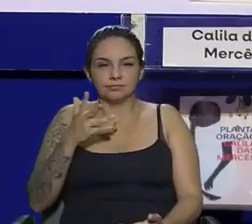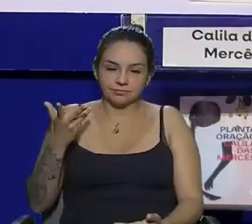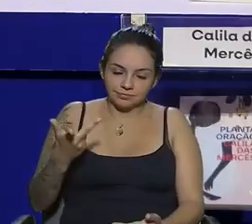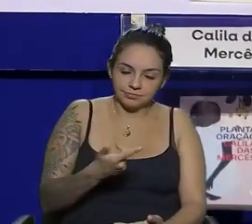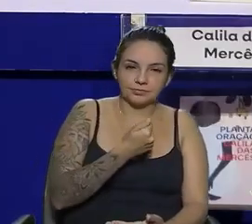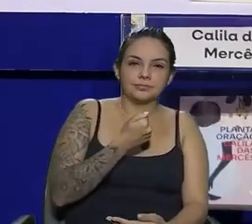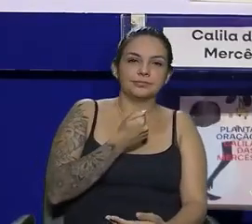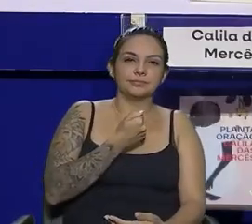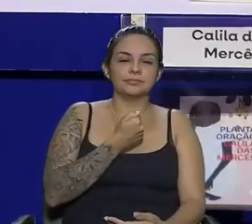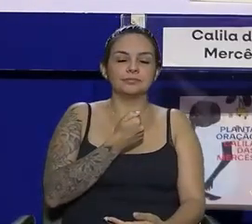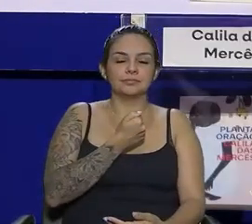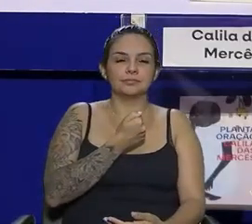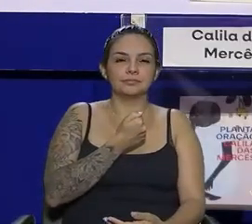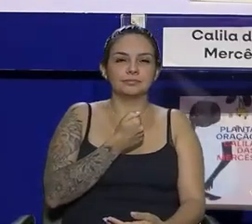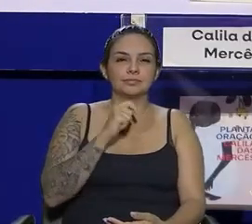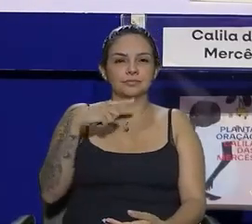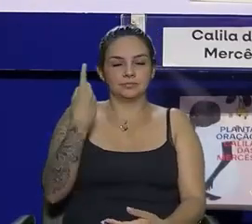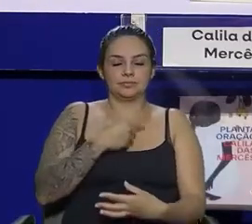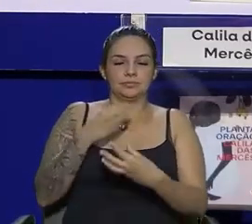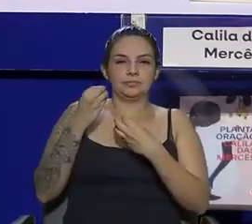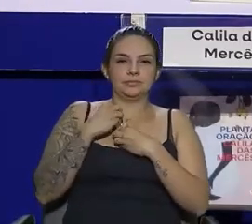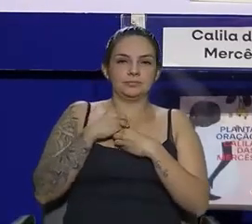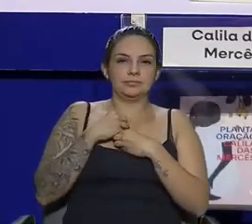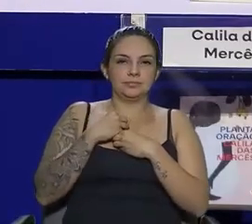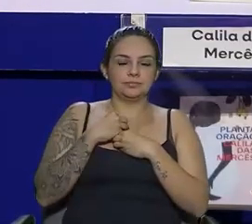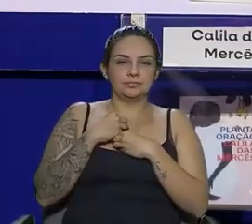incrível. Então, isso só nos dá